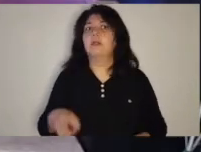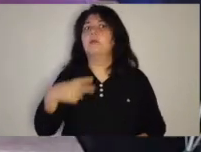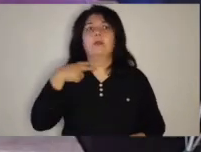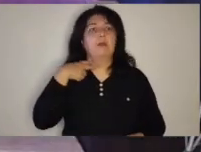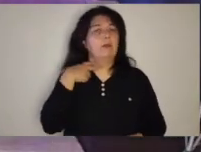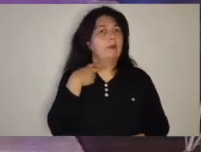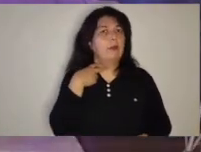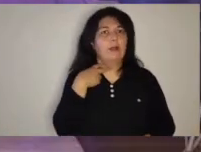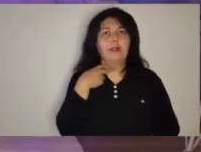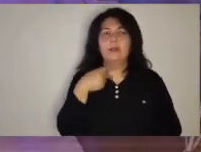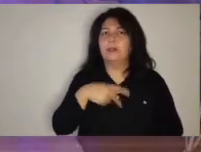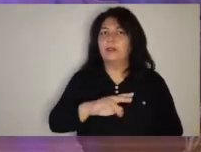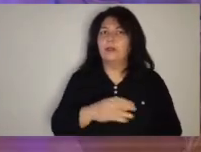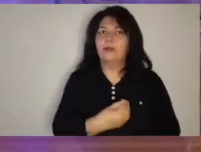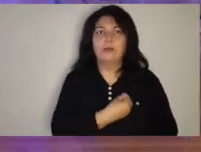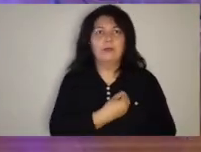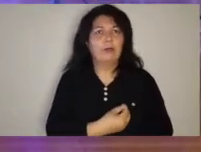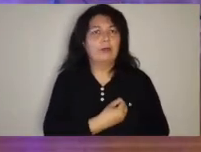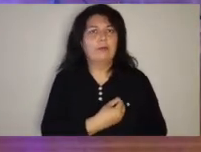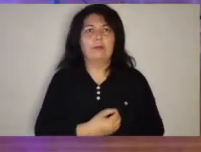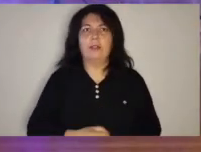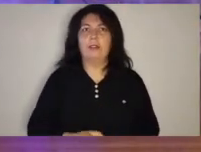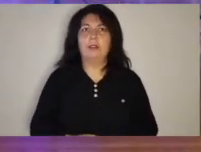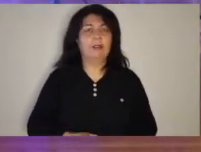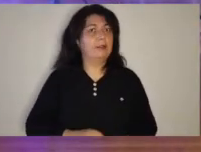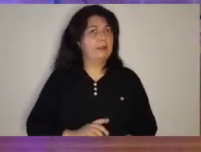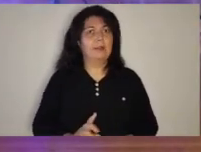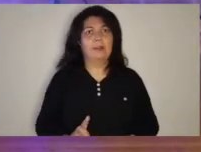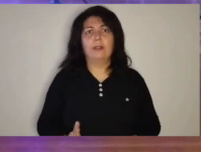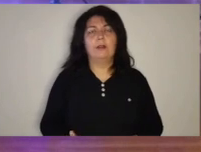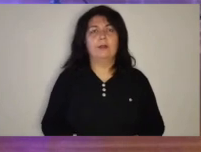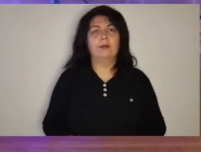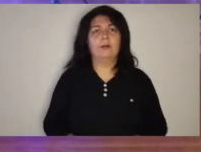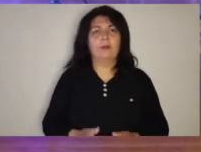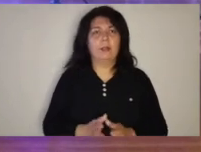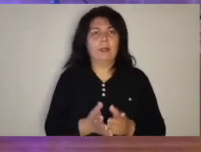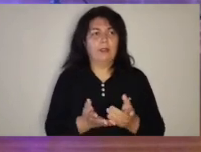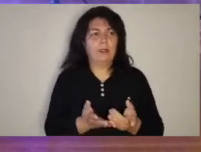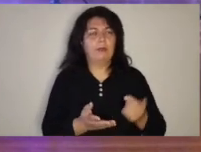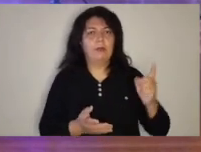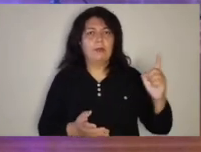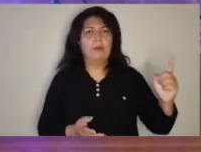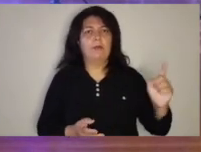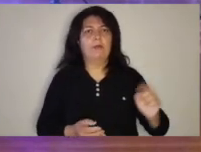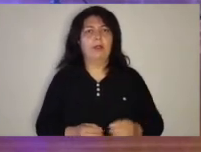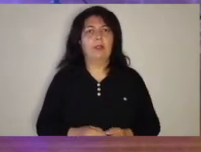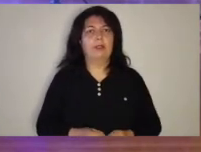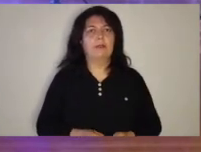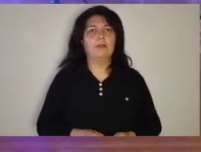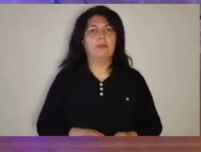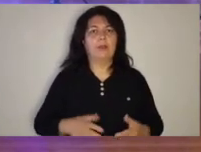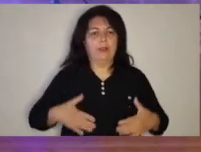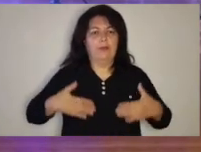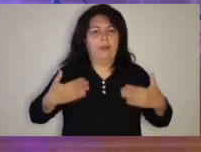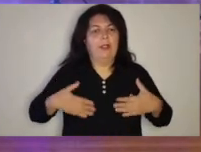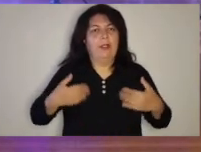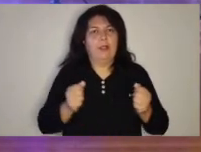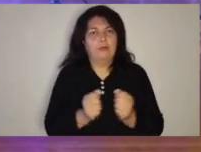ser contínua na sua vida. A Bíblia fala, alegrem-se com os que se alegram, chorem com os que